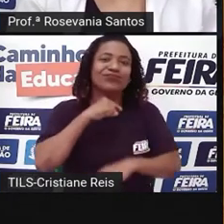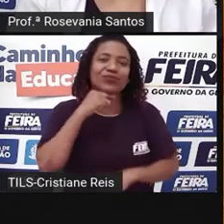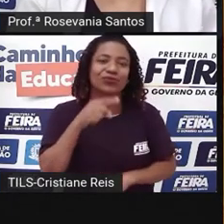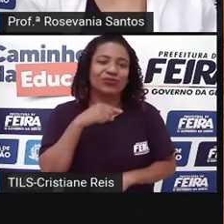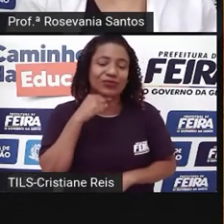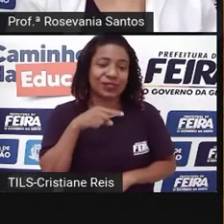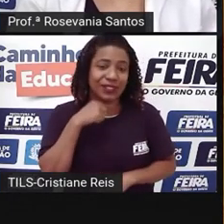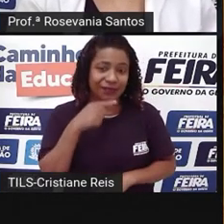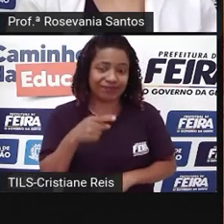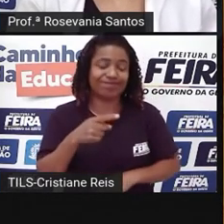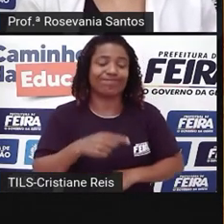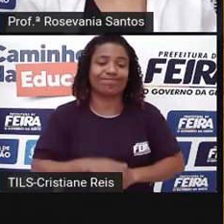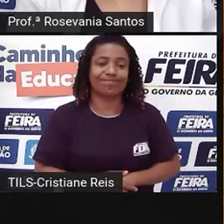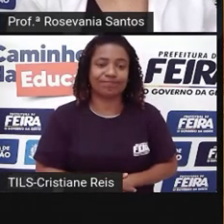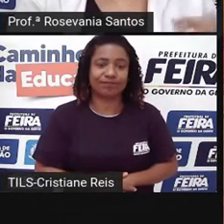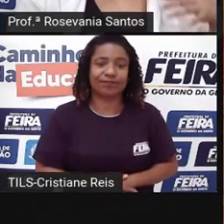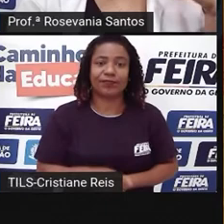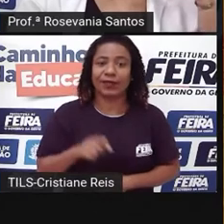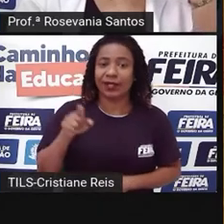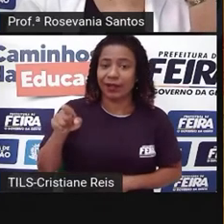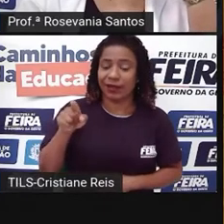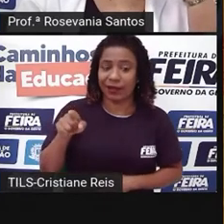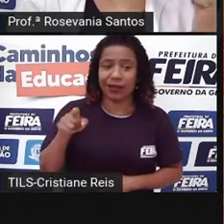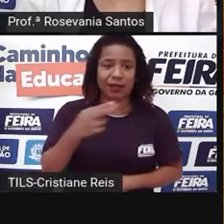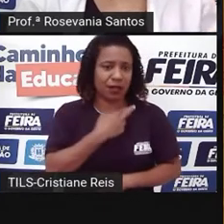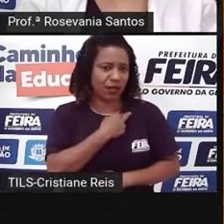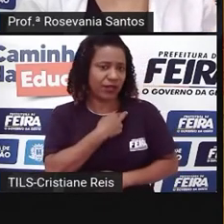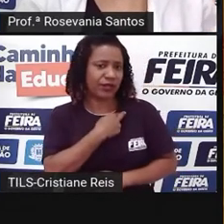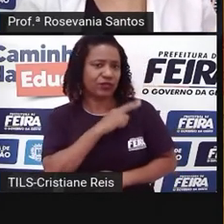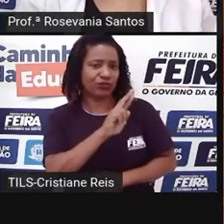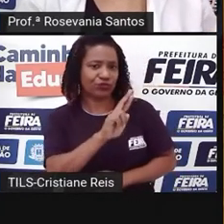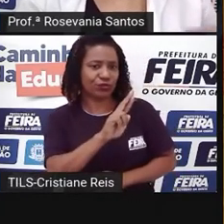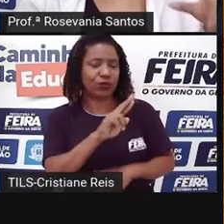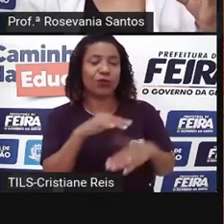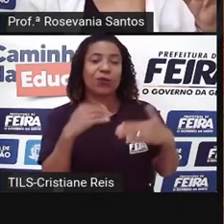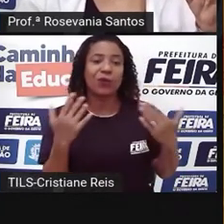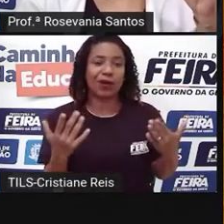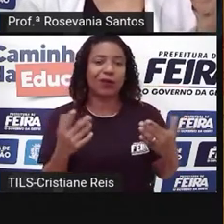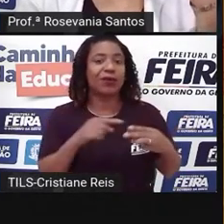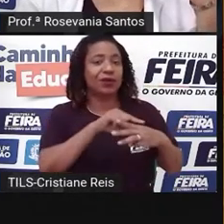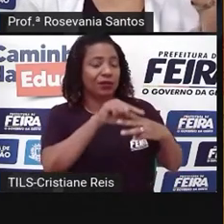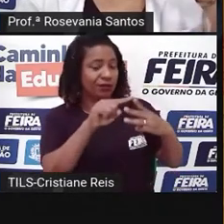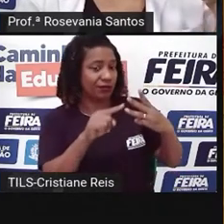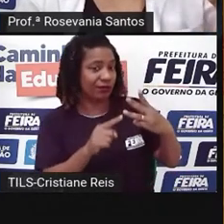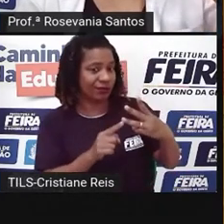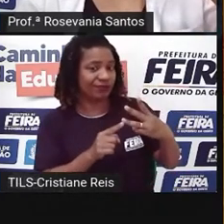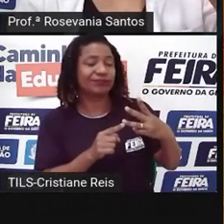a religião na África, nós vamos encontrar, né, os três grandes, bora dizer assim, né,